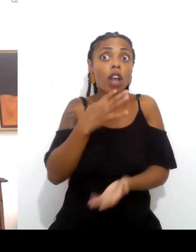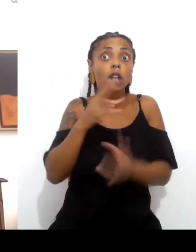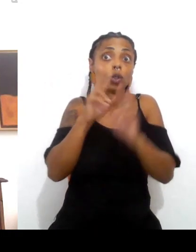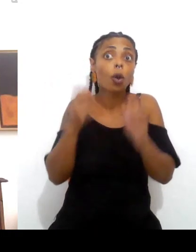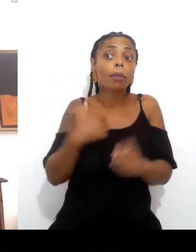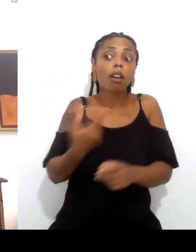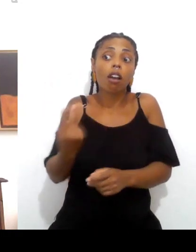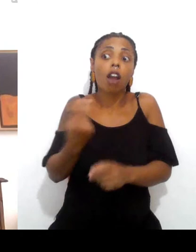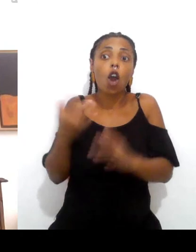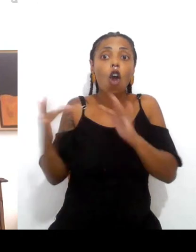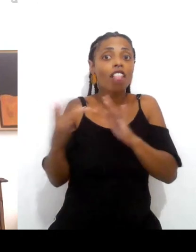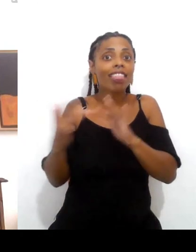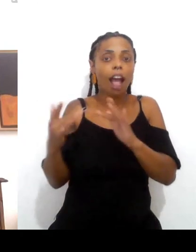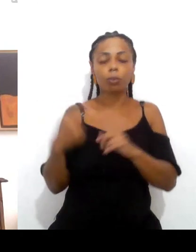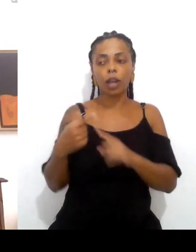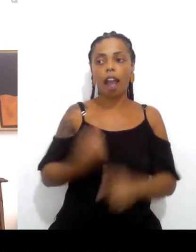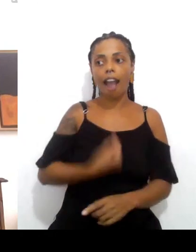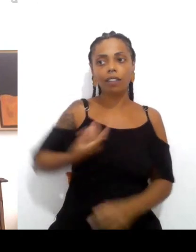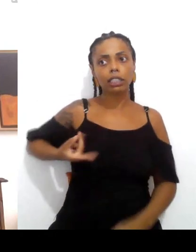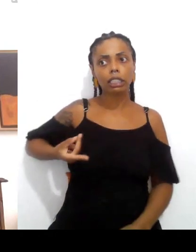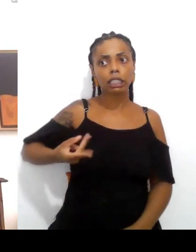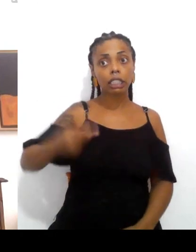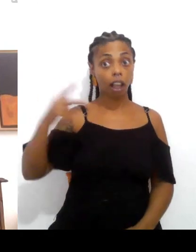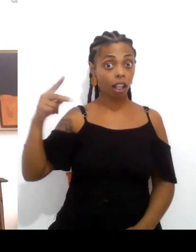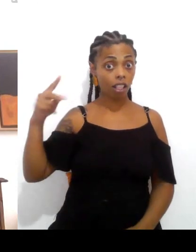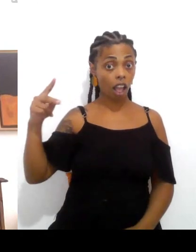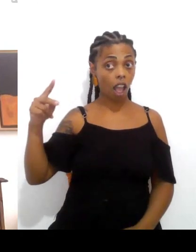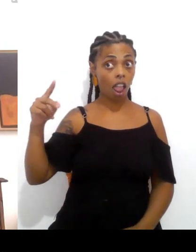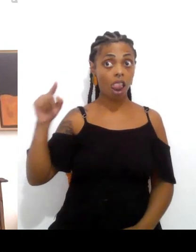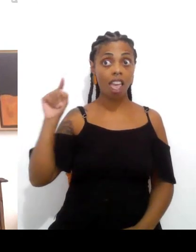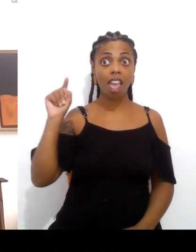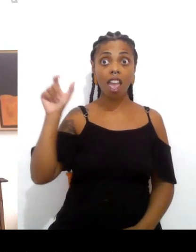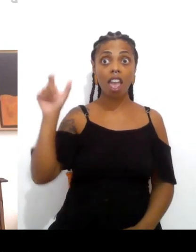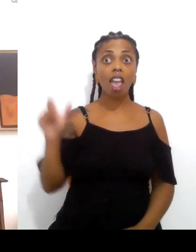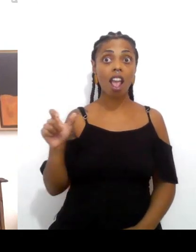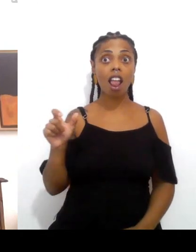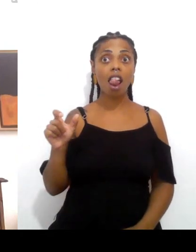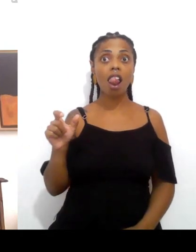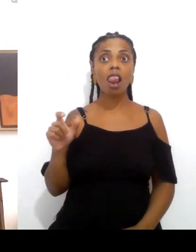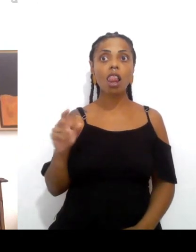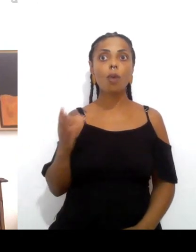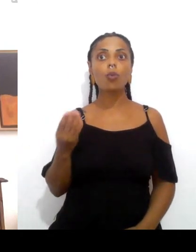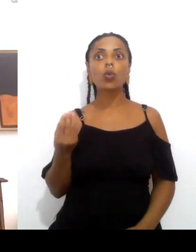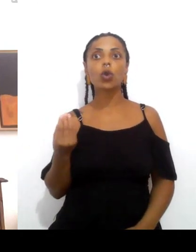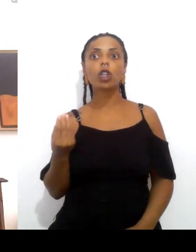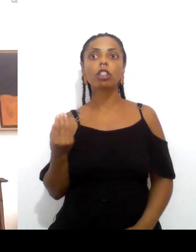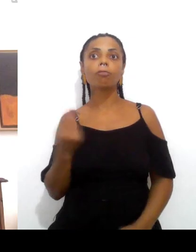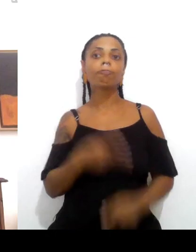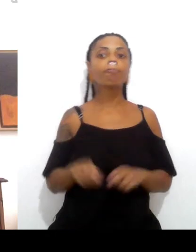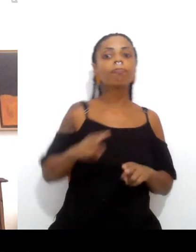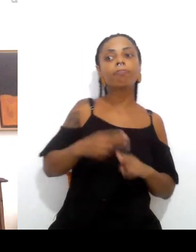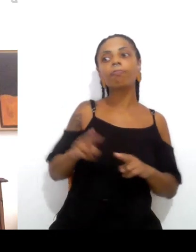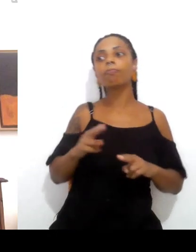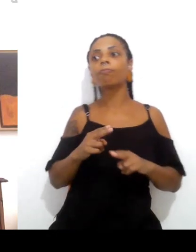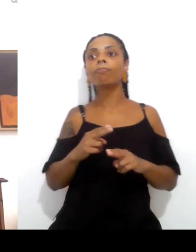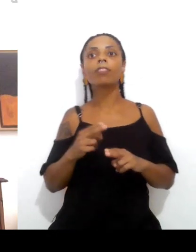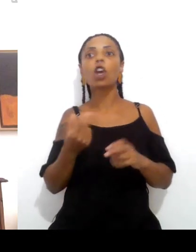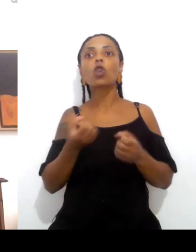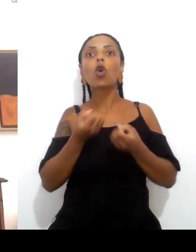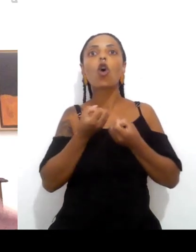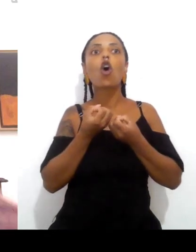ele como é que eu posso dizer ele havia se Furtado muito dos detalhes